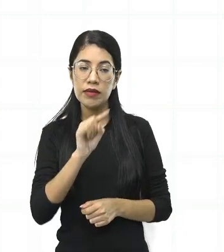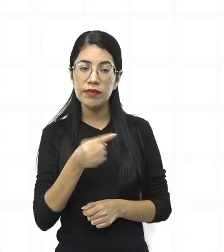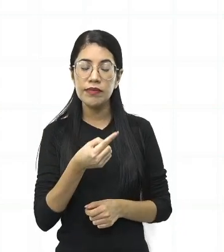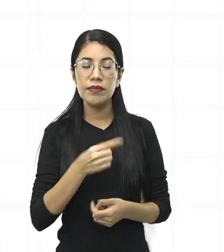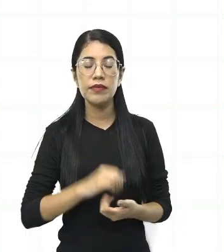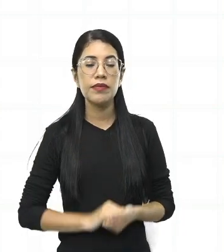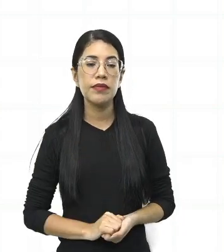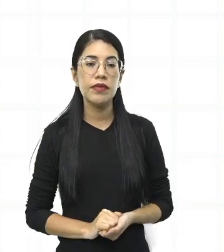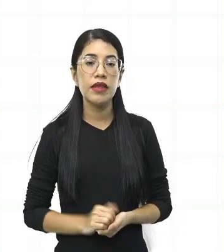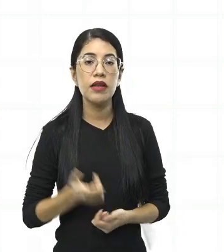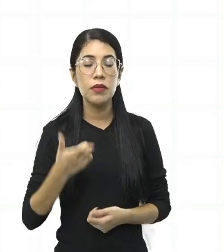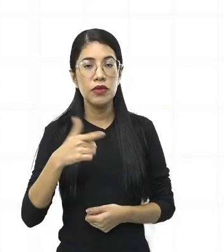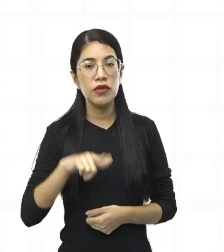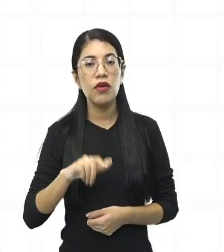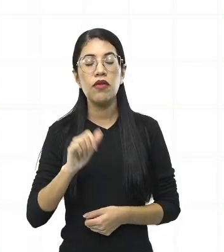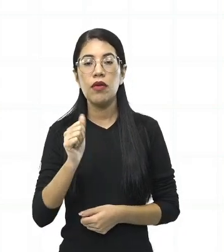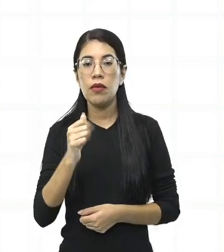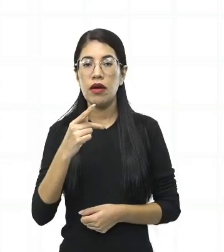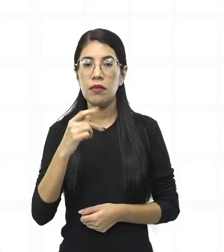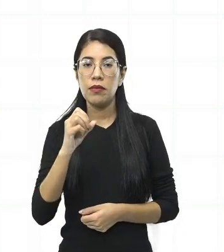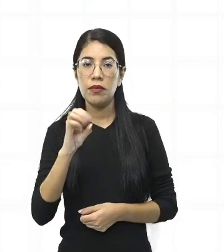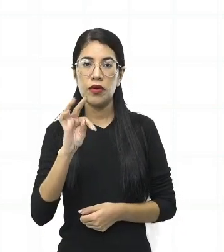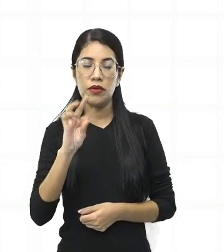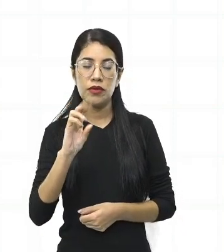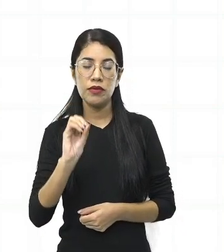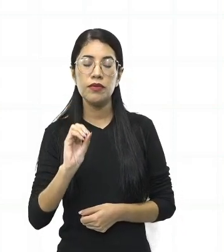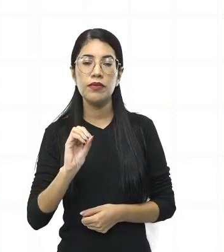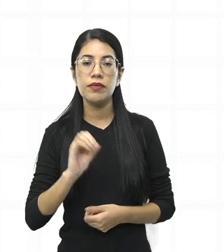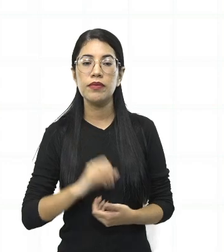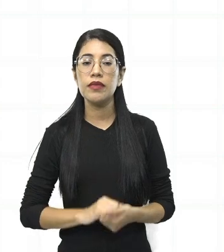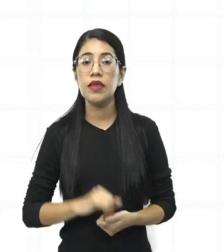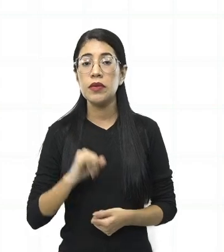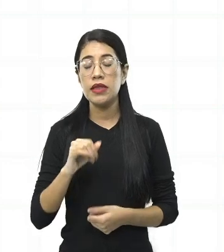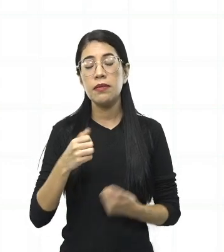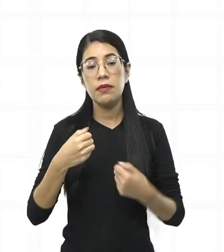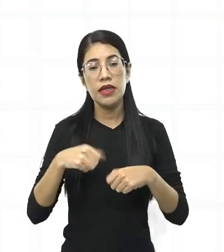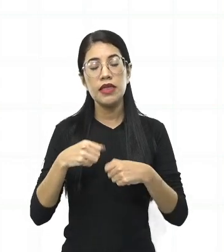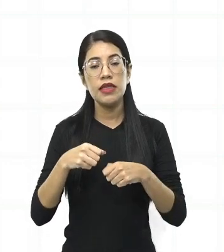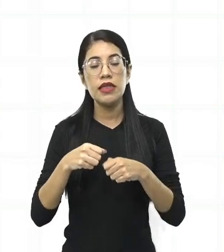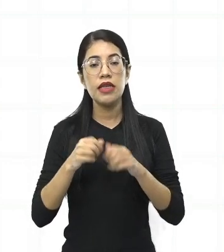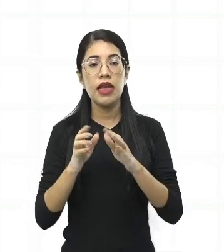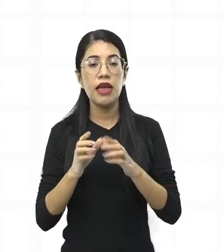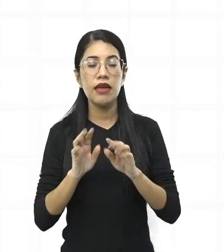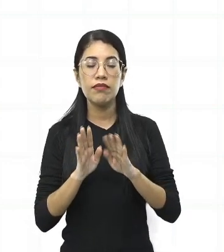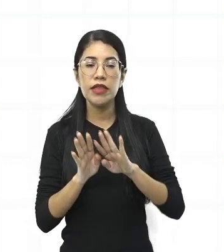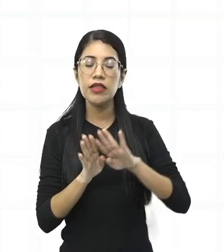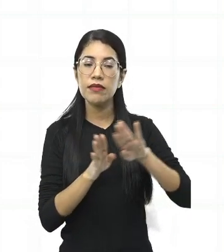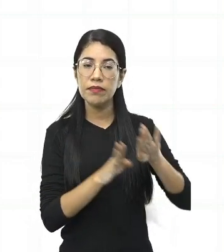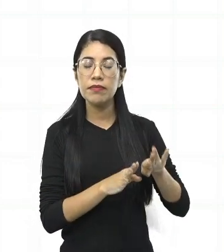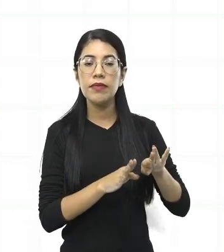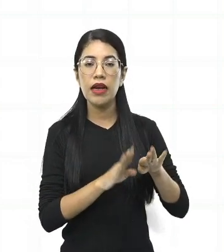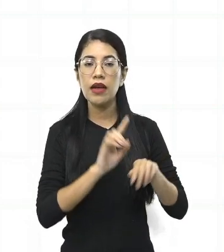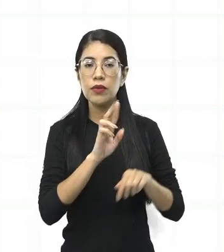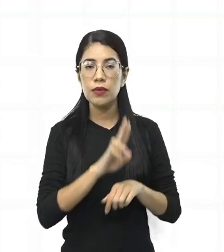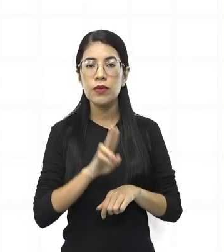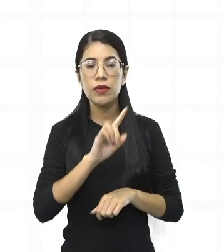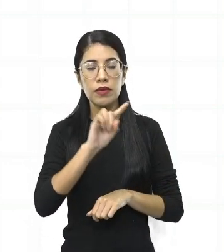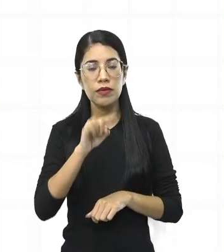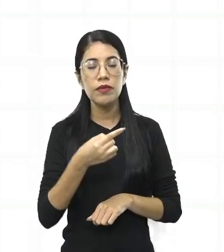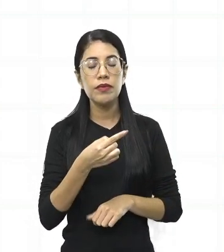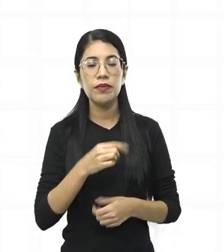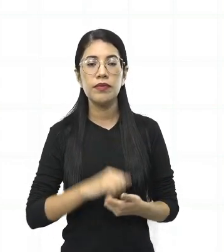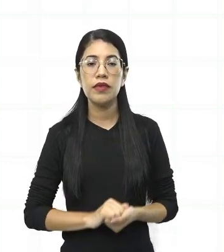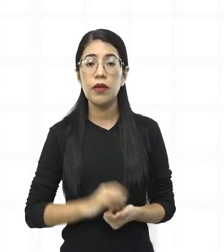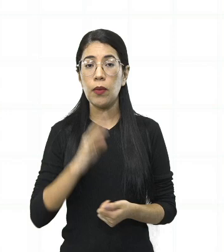Então, novamente é um aposto. Se é um aposto, eu preciso isolar com vírgula. Então, vejo que